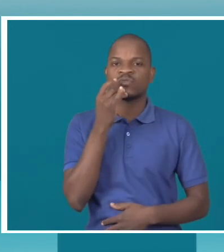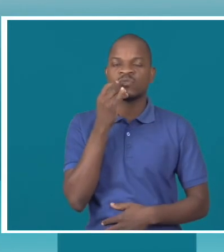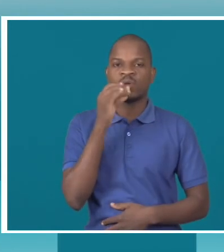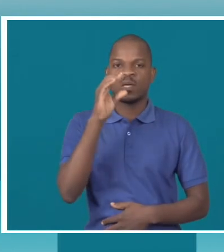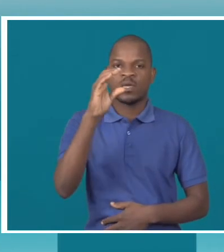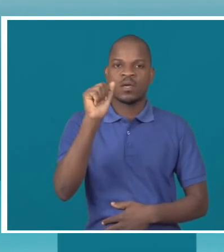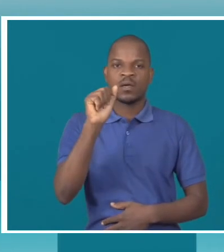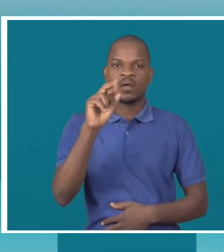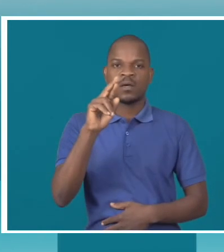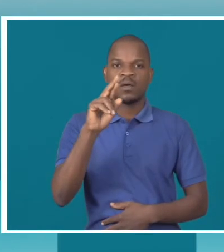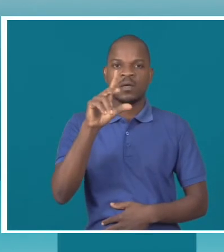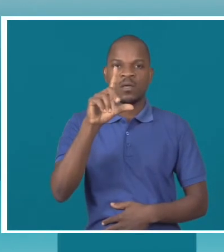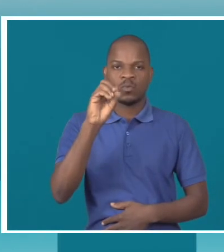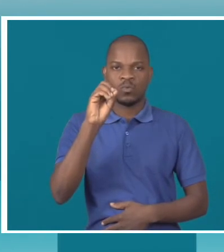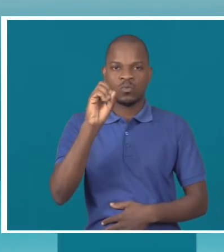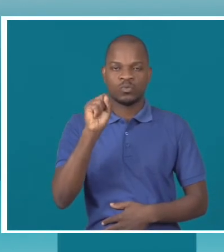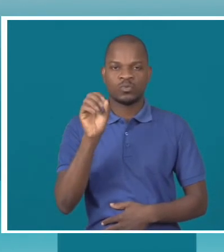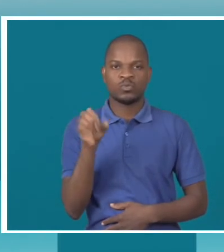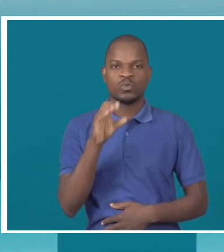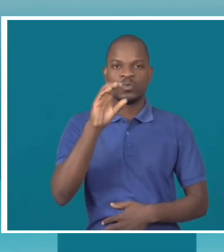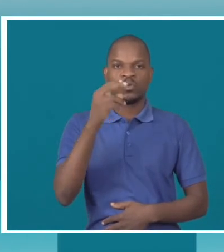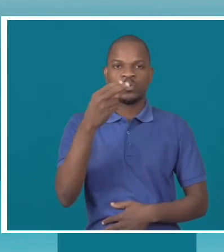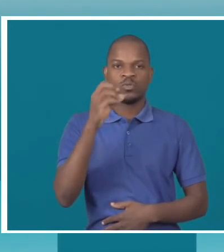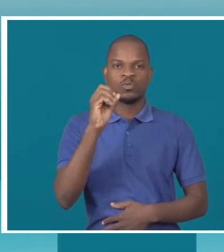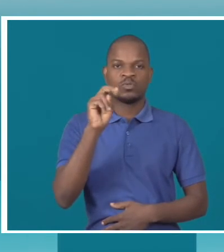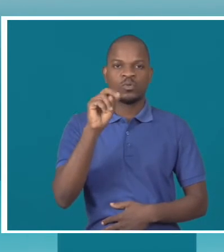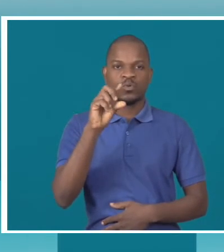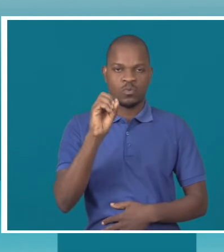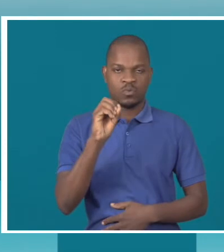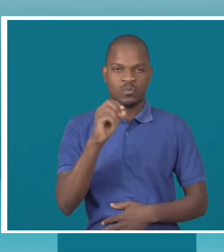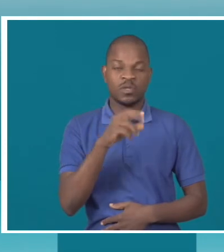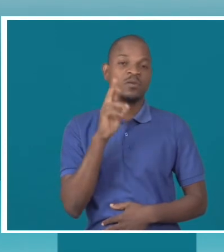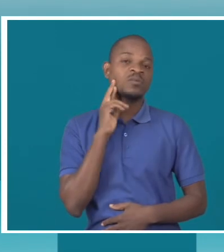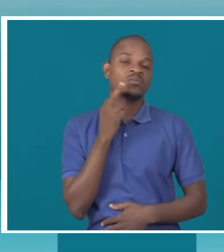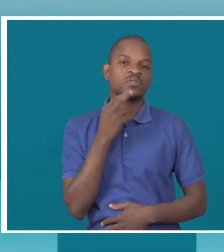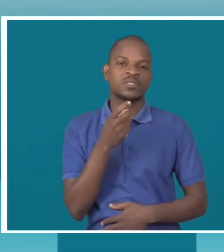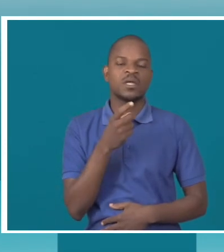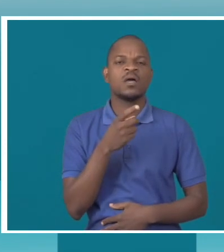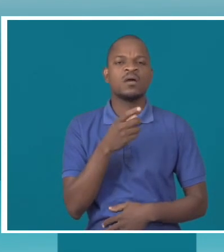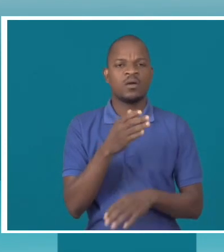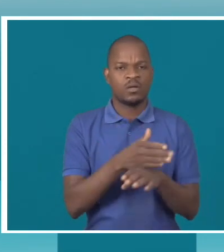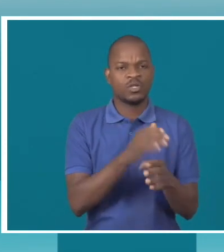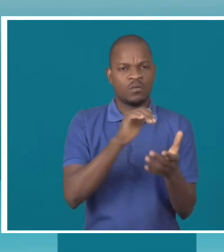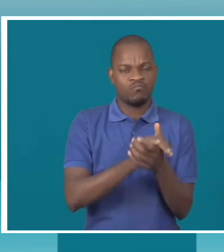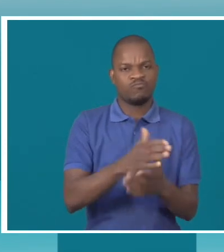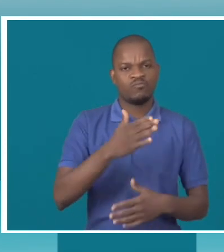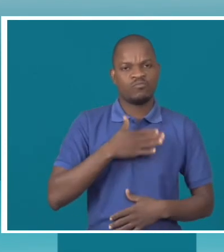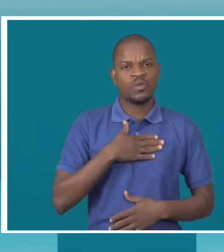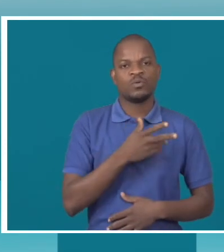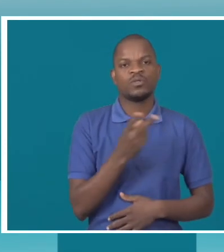Zé da Hong. Como é que foi a experiência? Carlos e Zé da Hong eram os vizinhos, amigos e tudo.